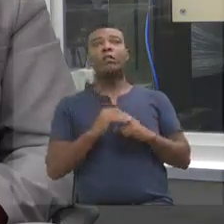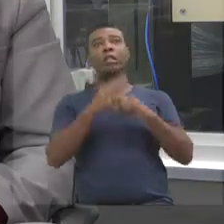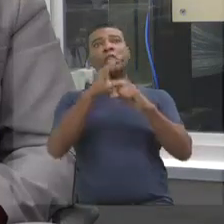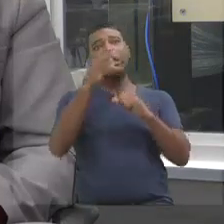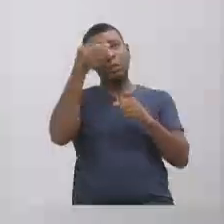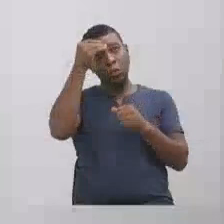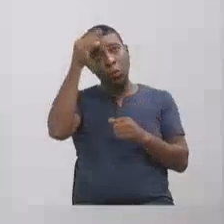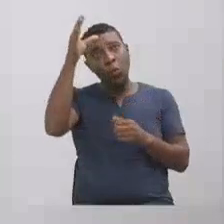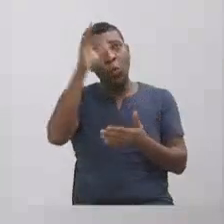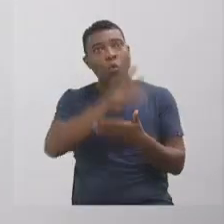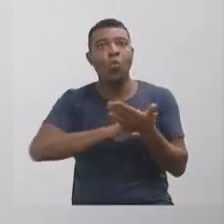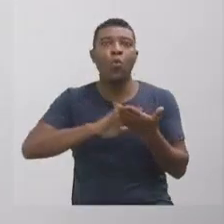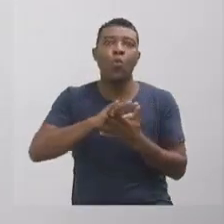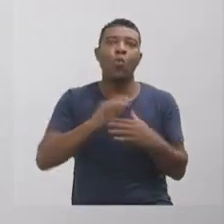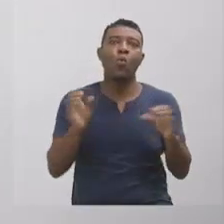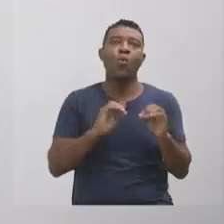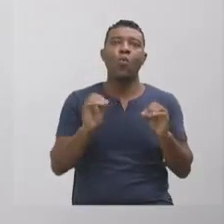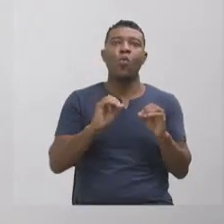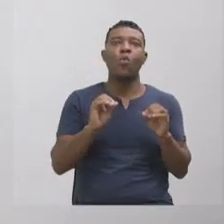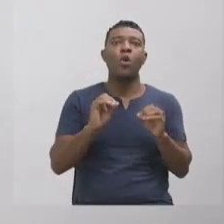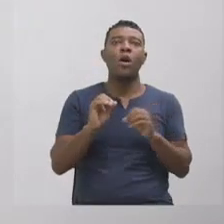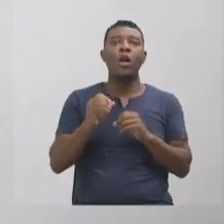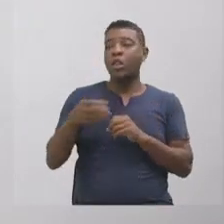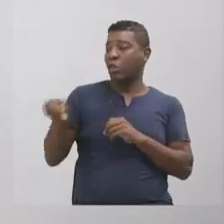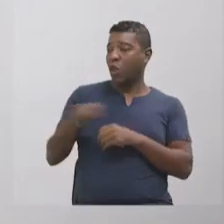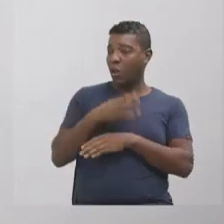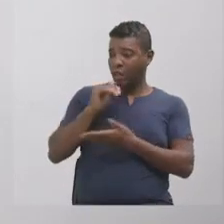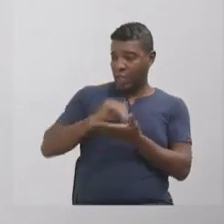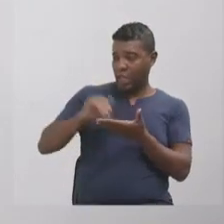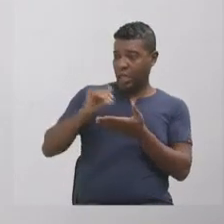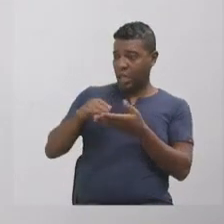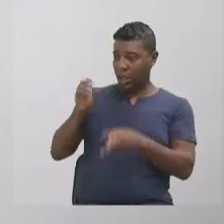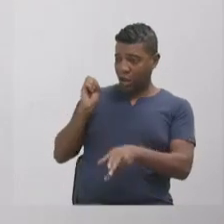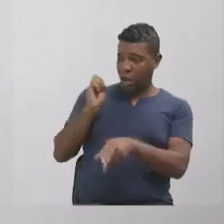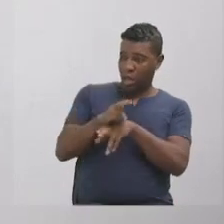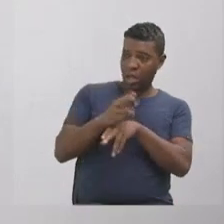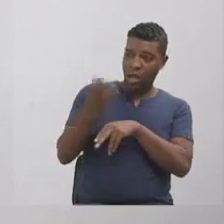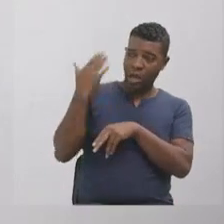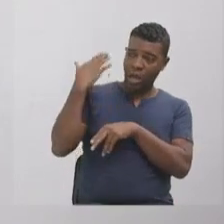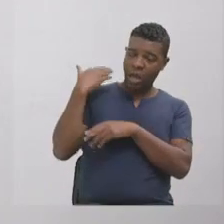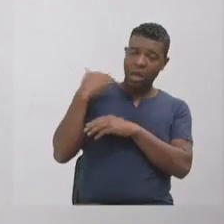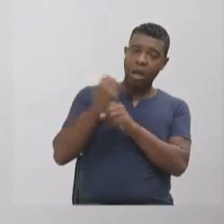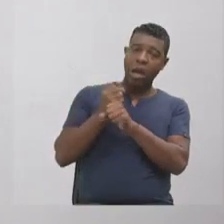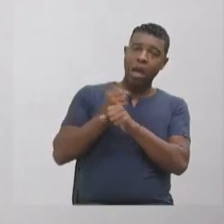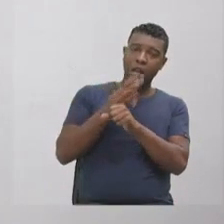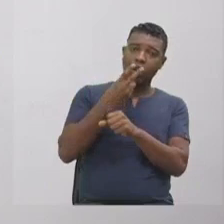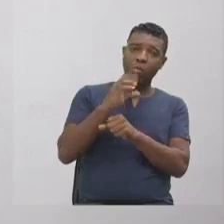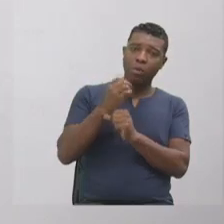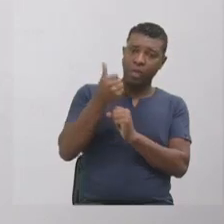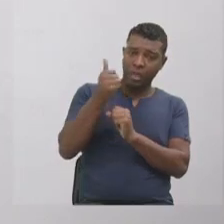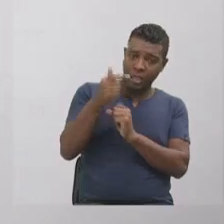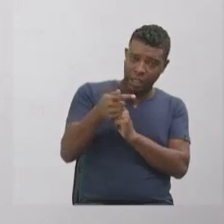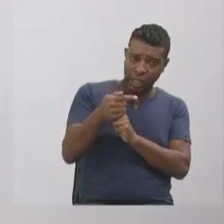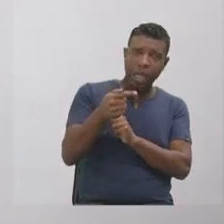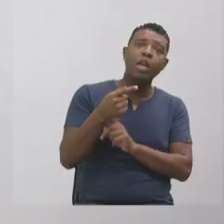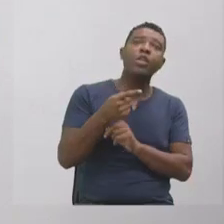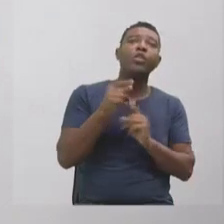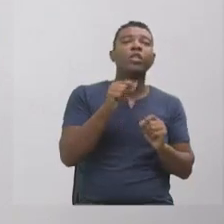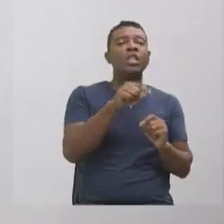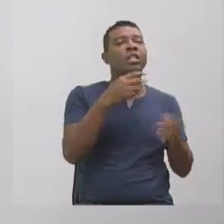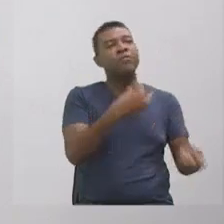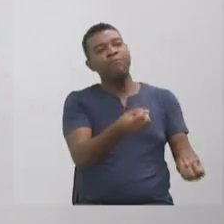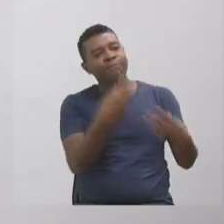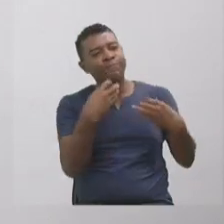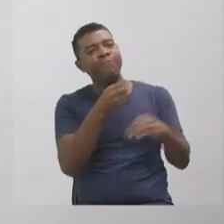secretários os novos secretários que entraram em 2017 fizeram com muita clareza a competência